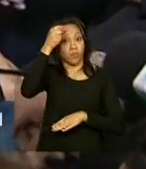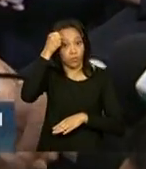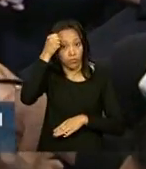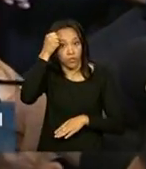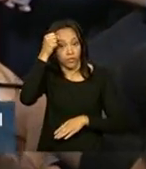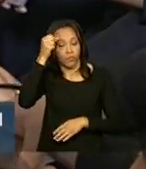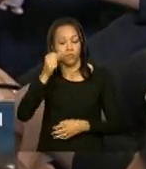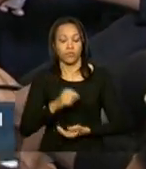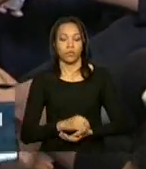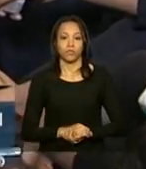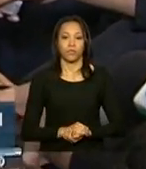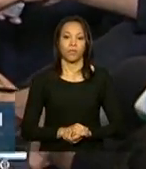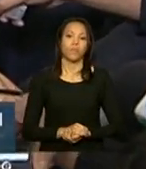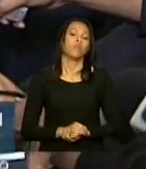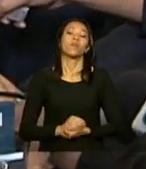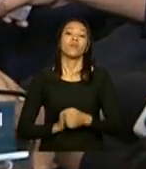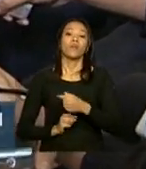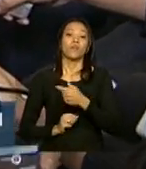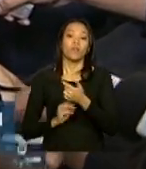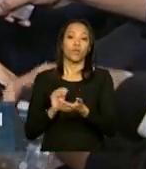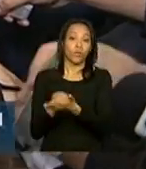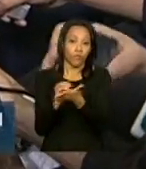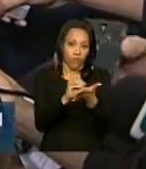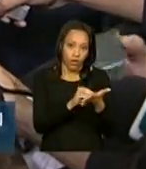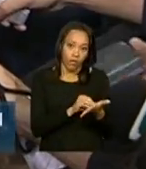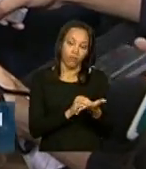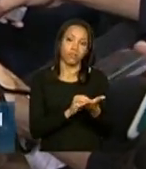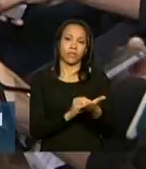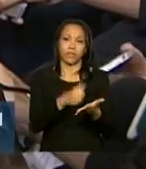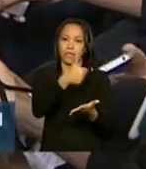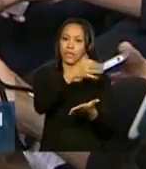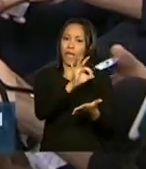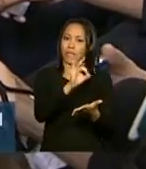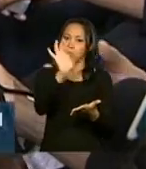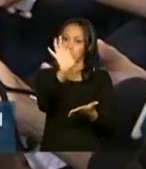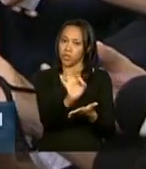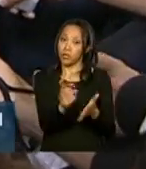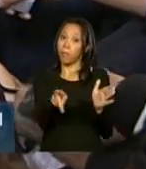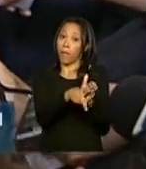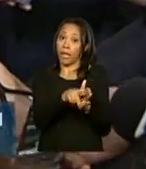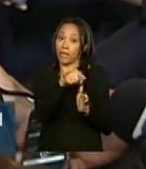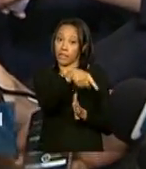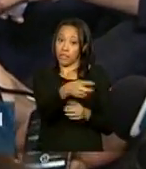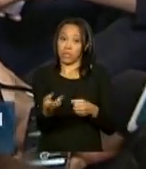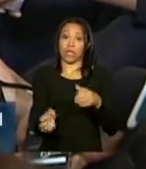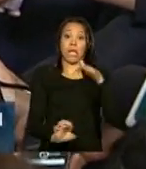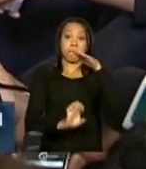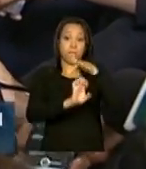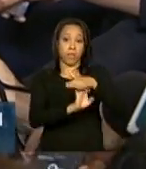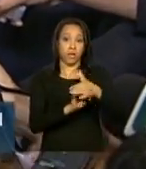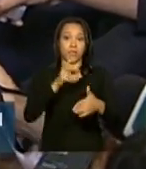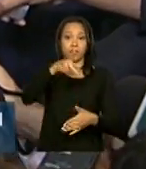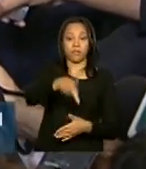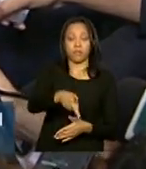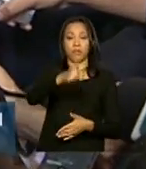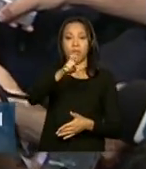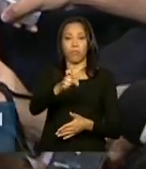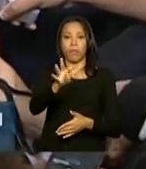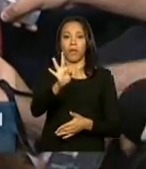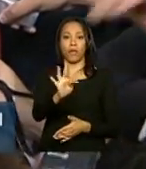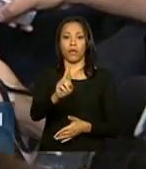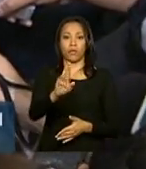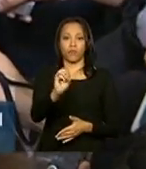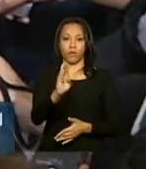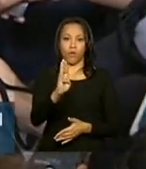e o restante, no caso, 10% é da Petrobras, que entrou com 40%, porque